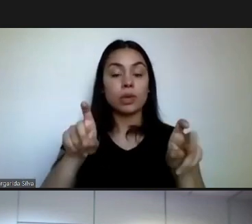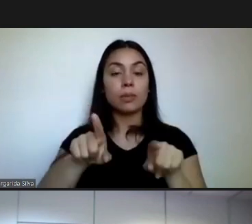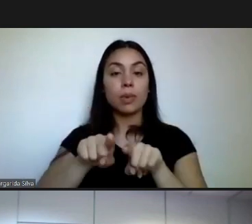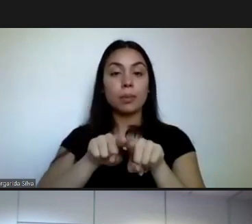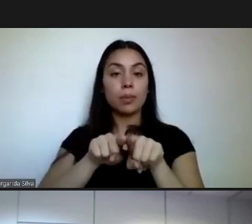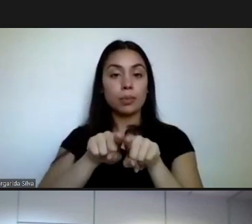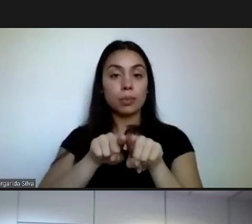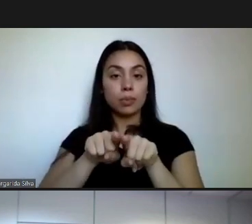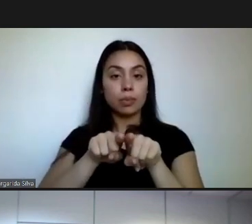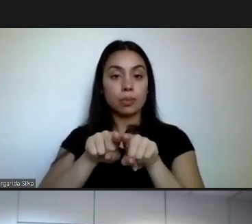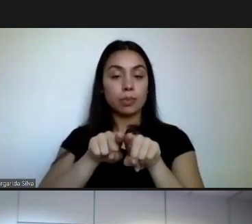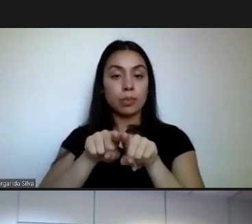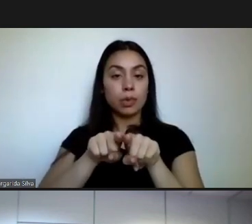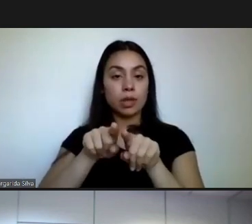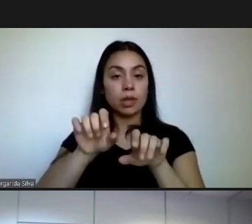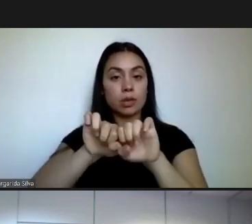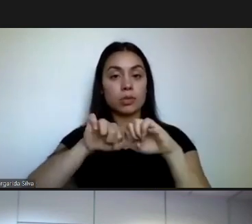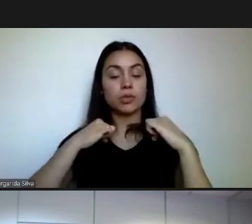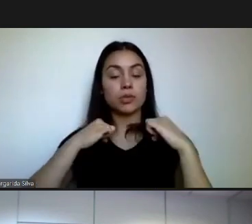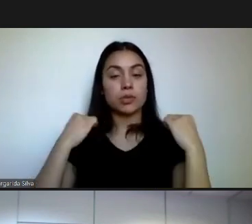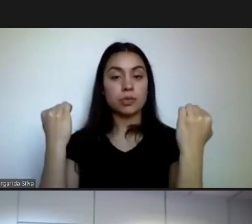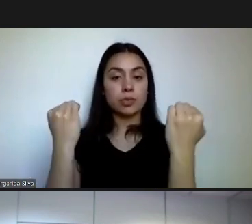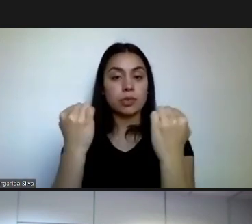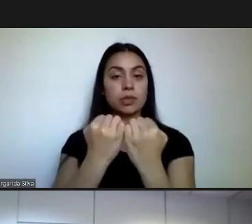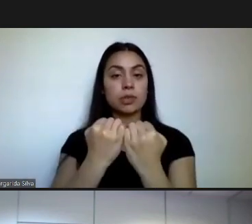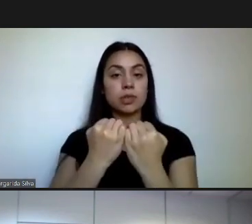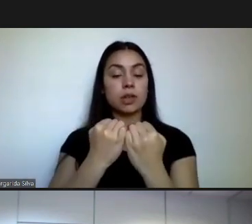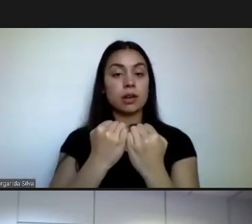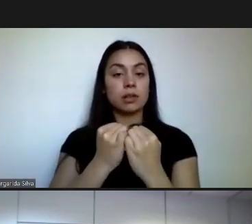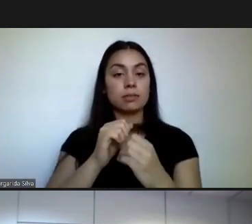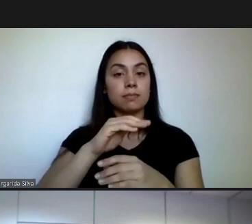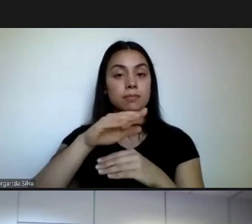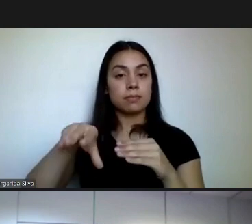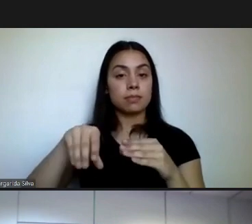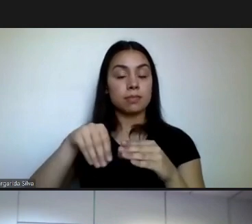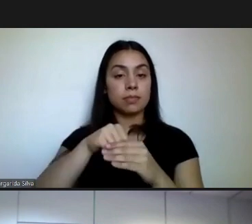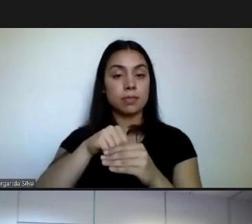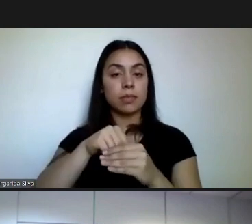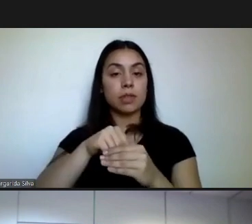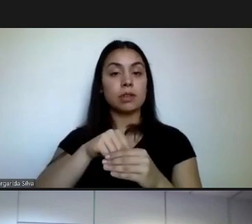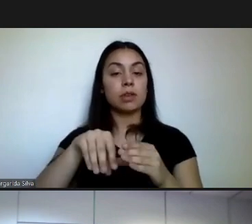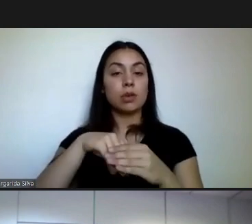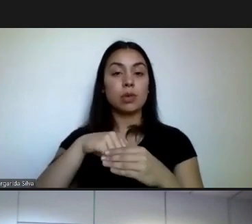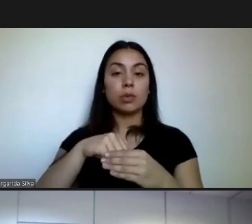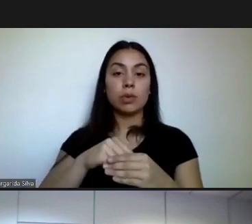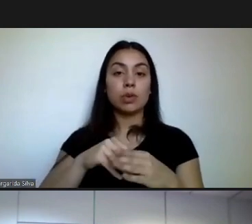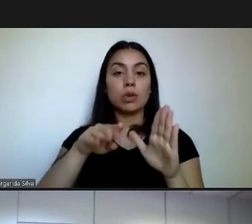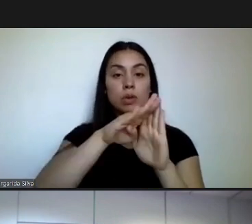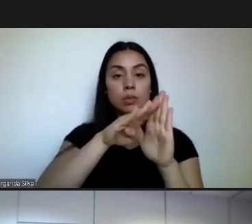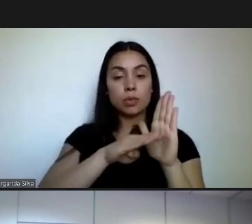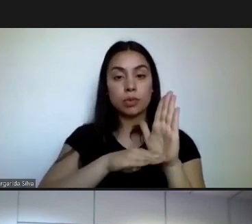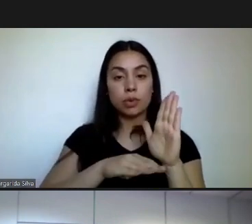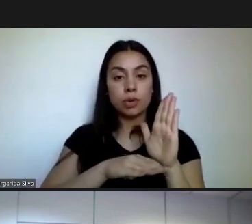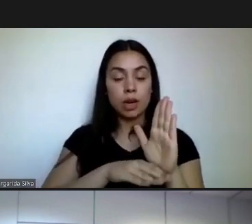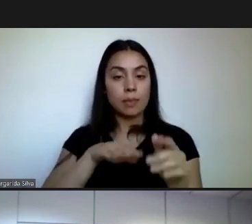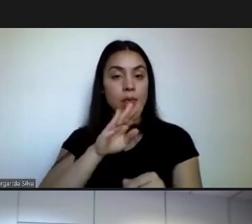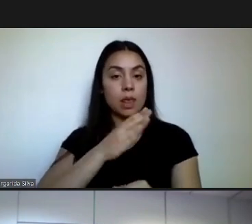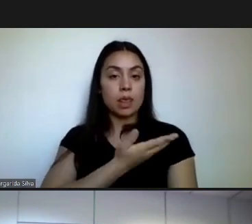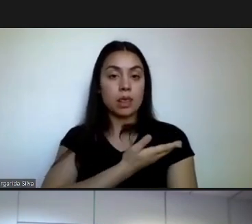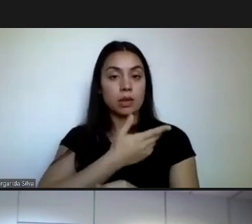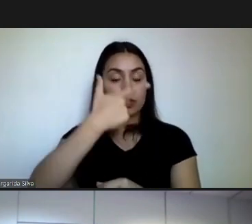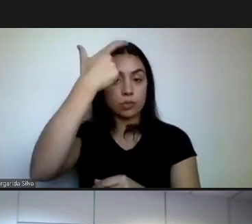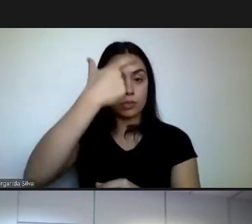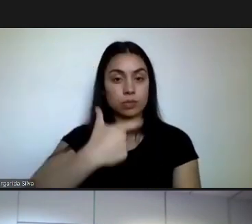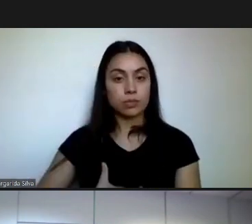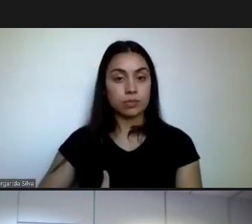política à democracia social e é integrado na primeira edição do Programa de Capacitação em Direitos Humanos para a